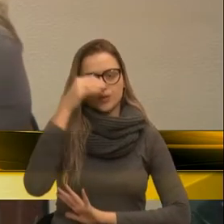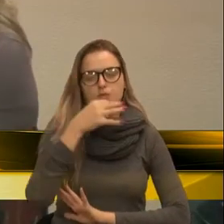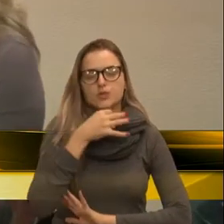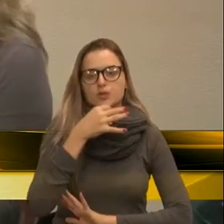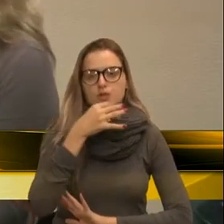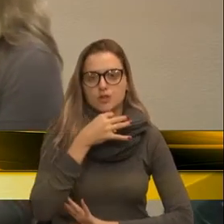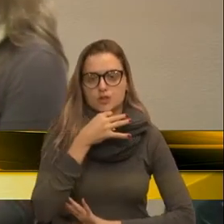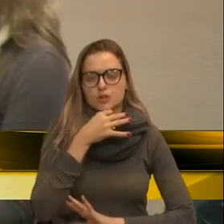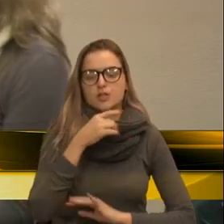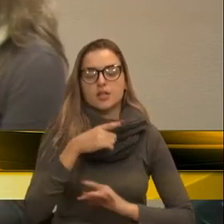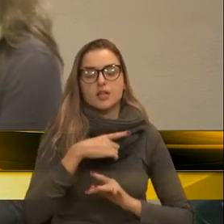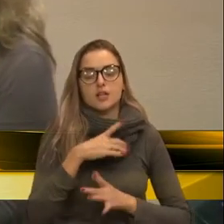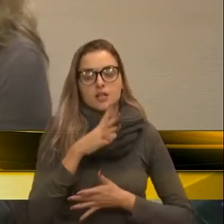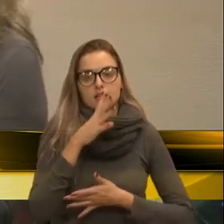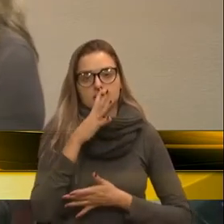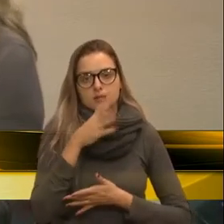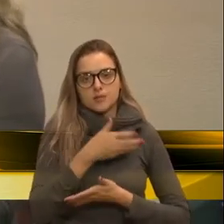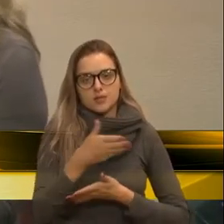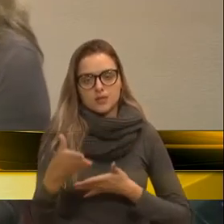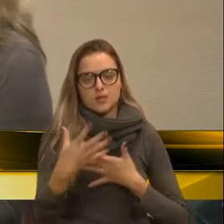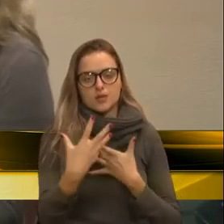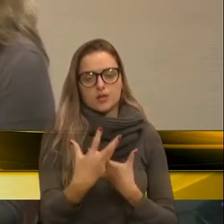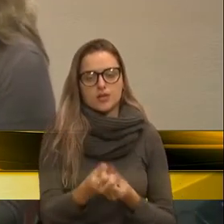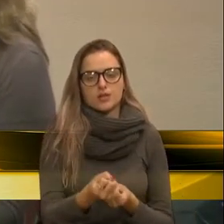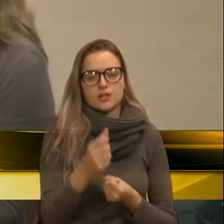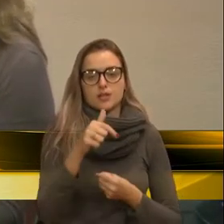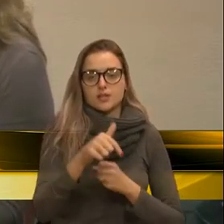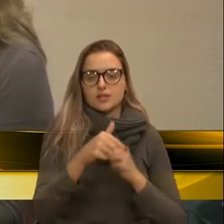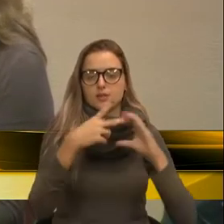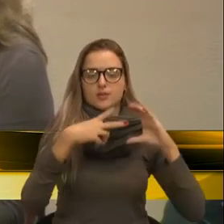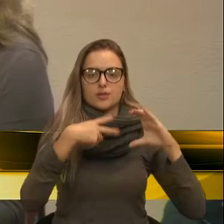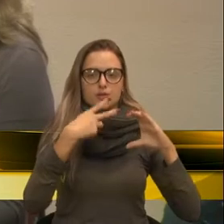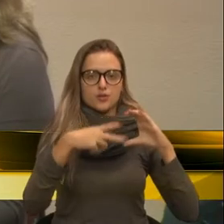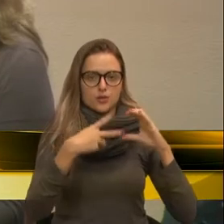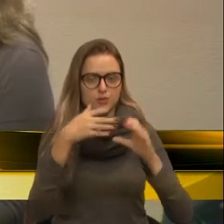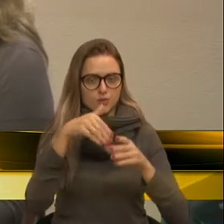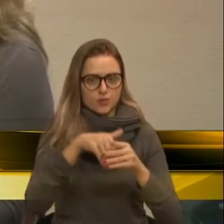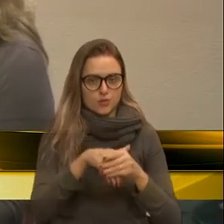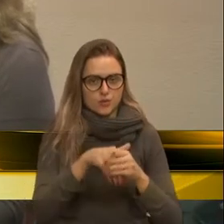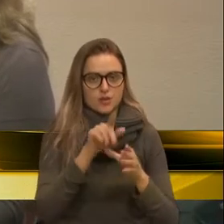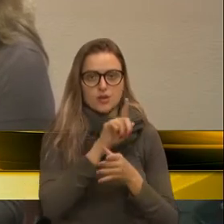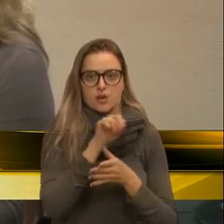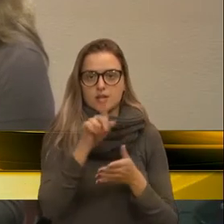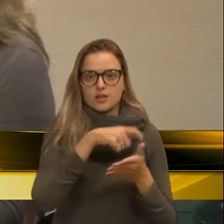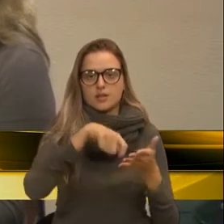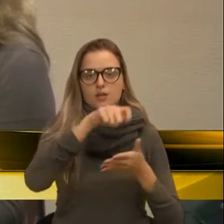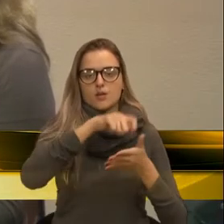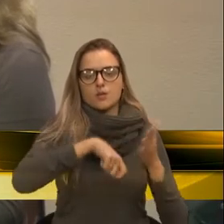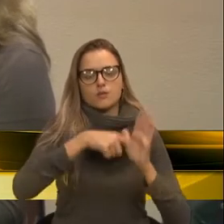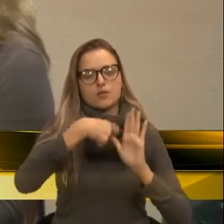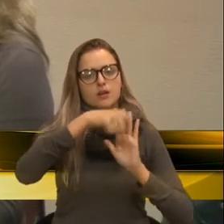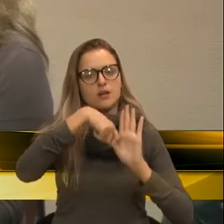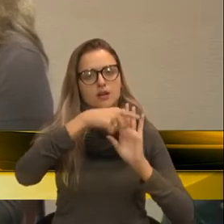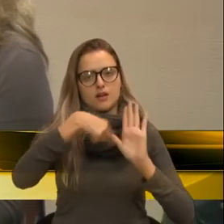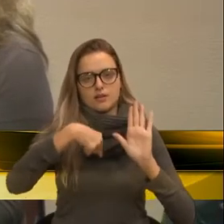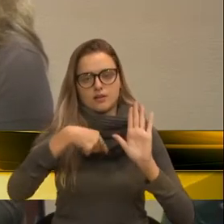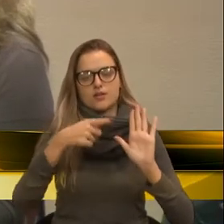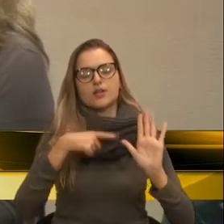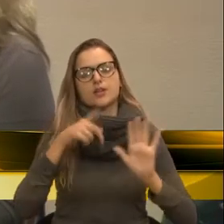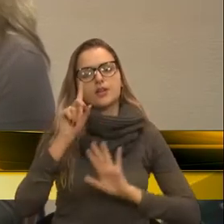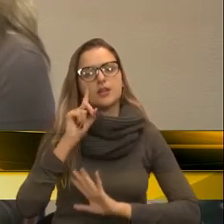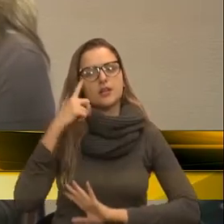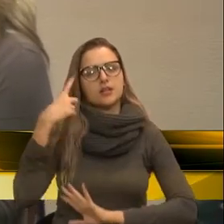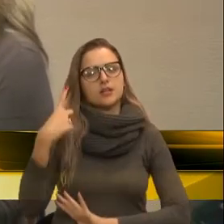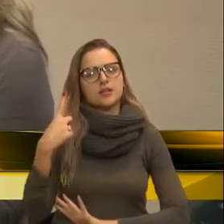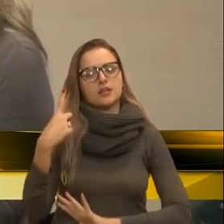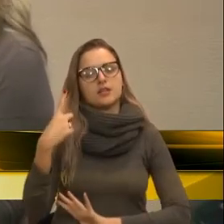Municipal submete à apreciação e deliberação desta Casa veto total ao projeto de lei de autoria